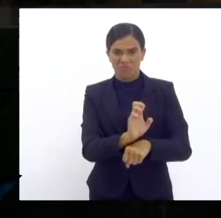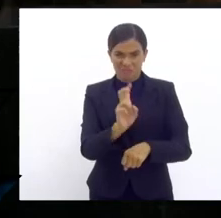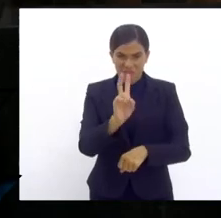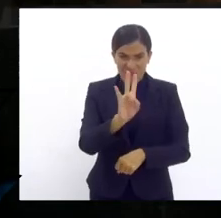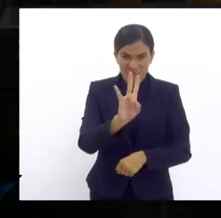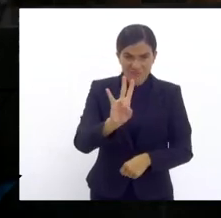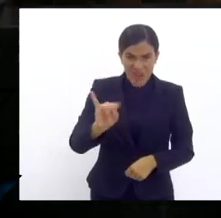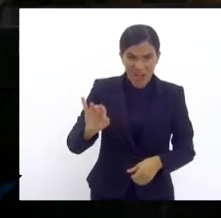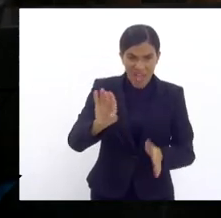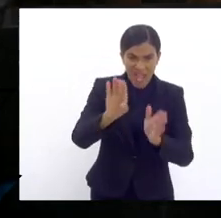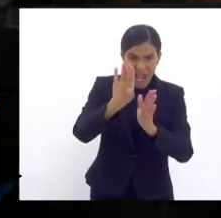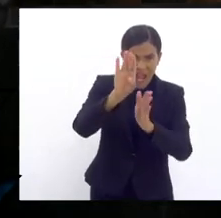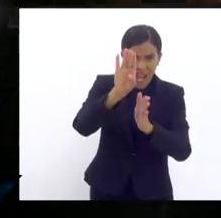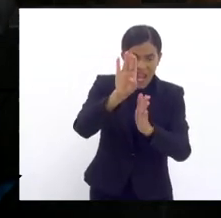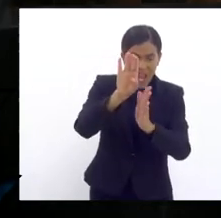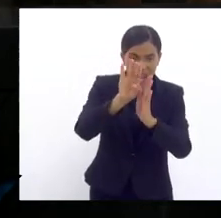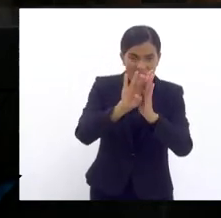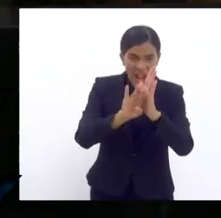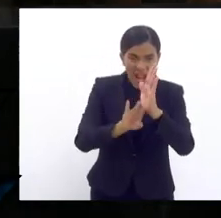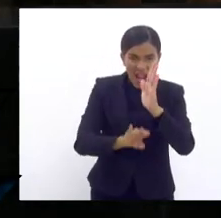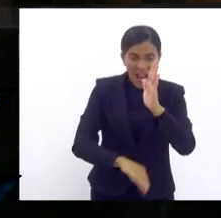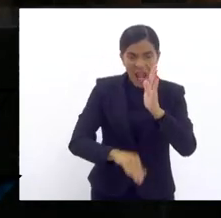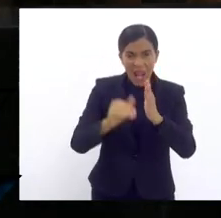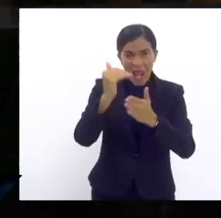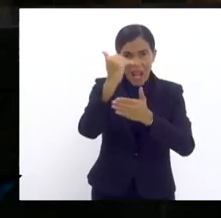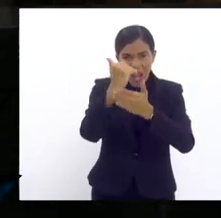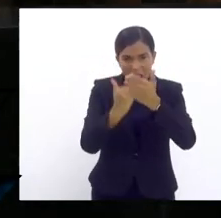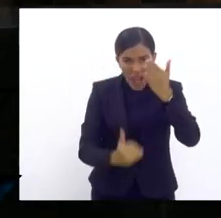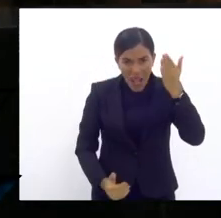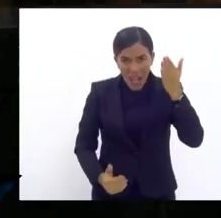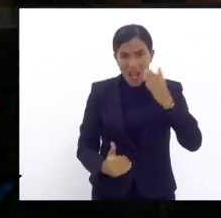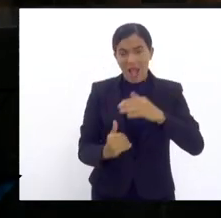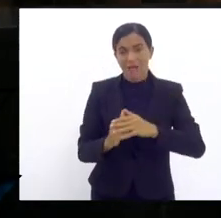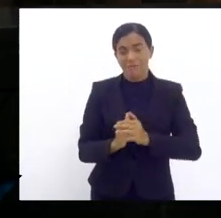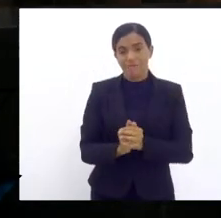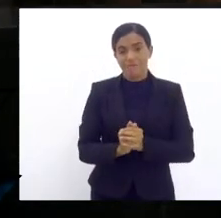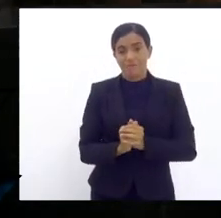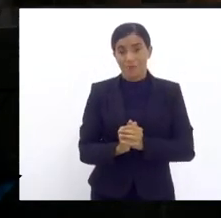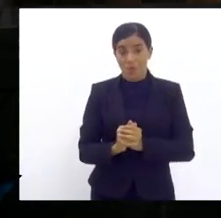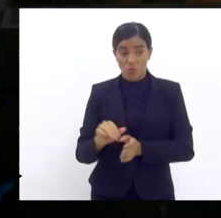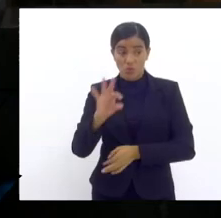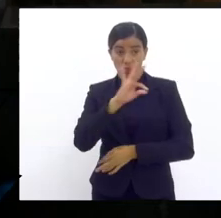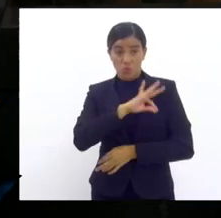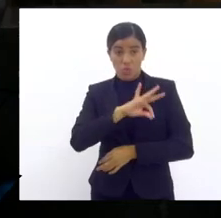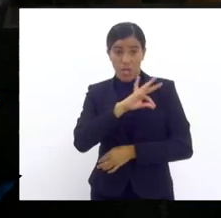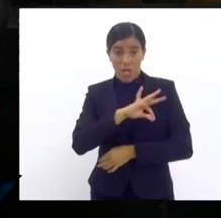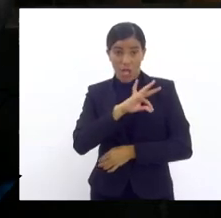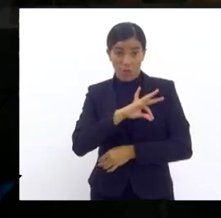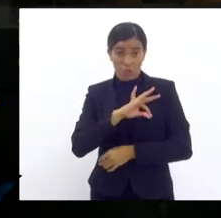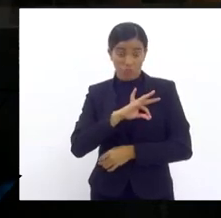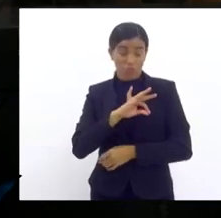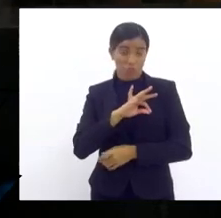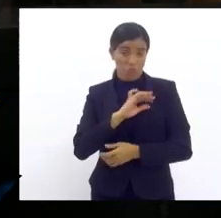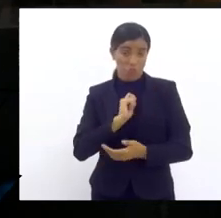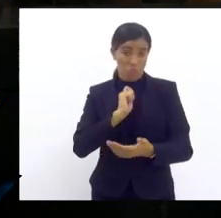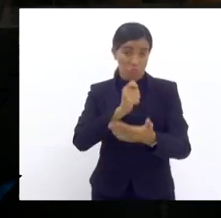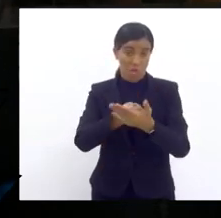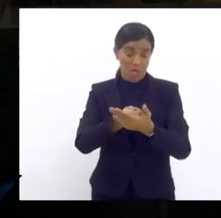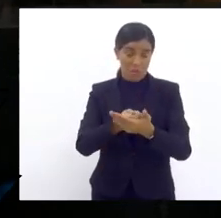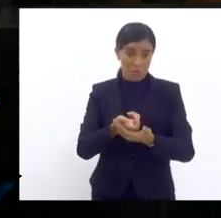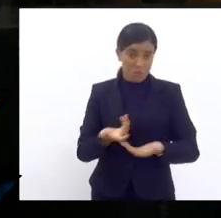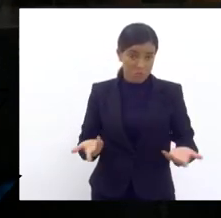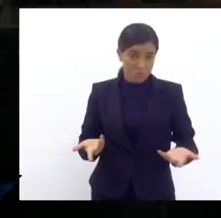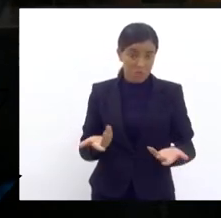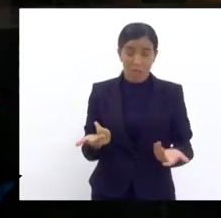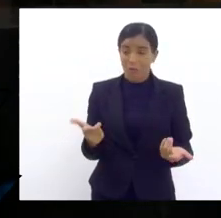abater parte dela subtraindo do pagamento da dívida não entra um real